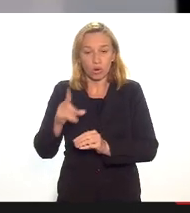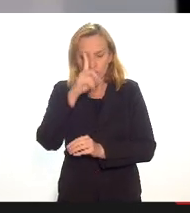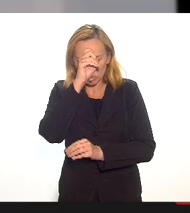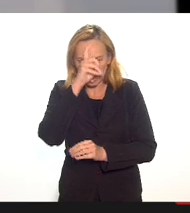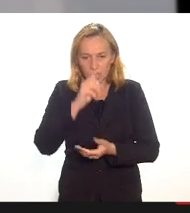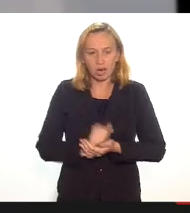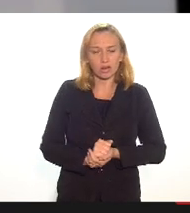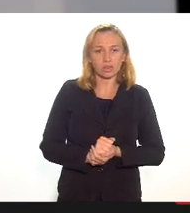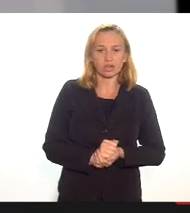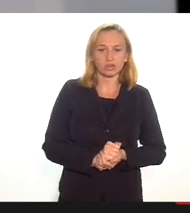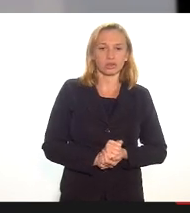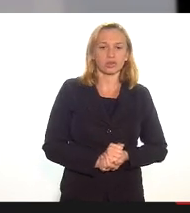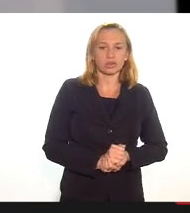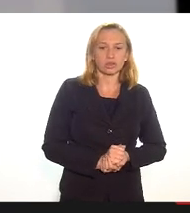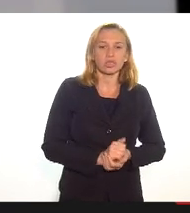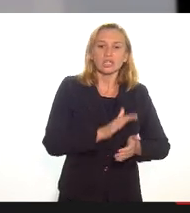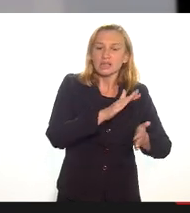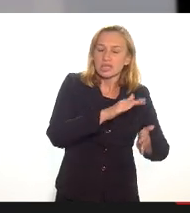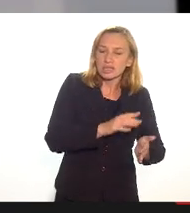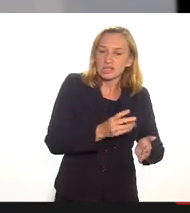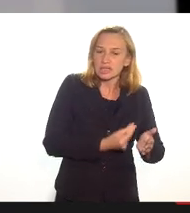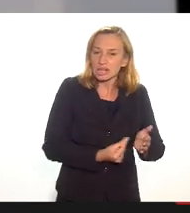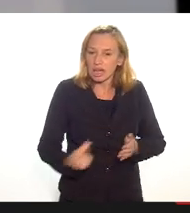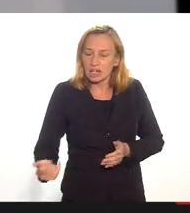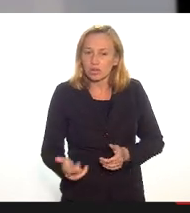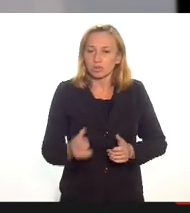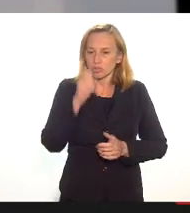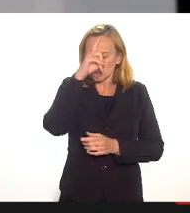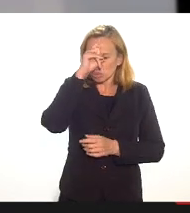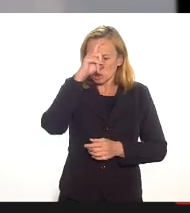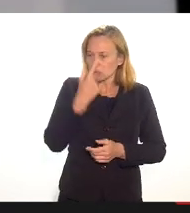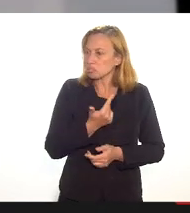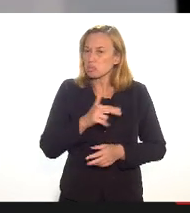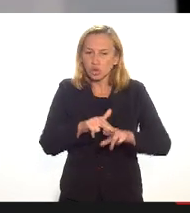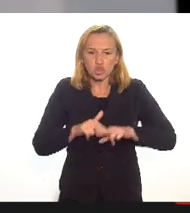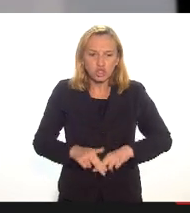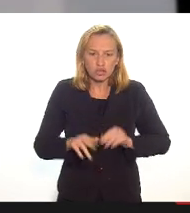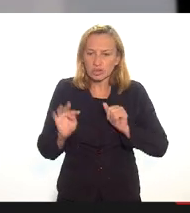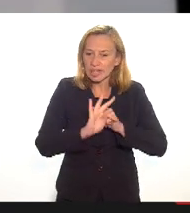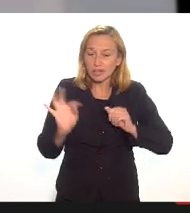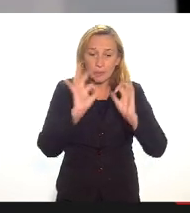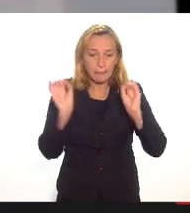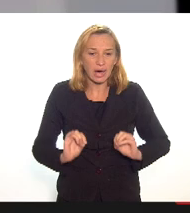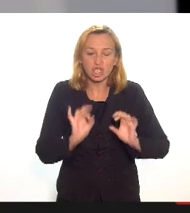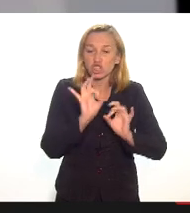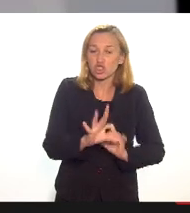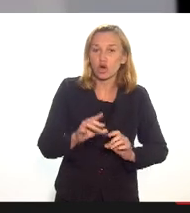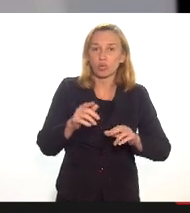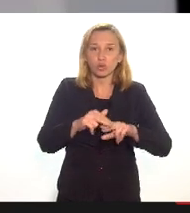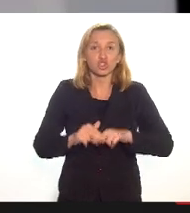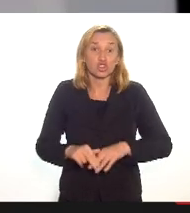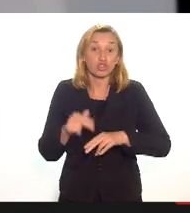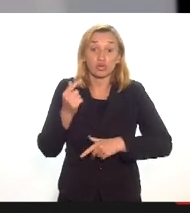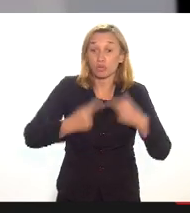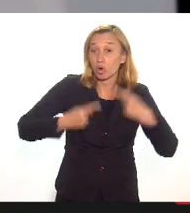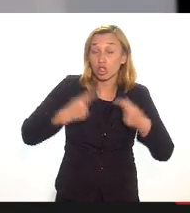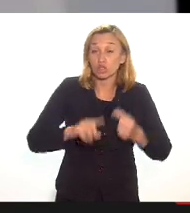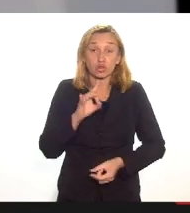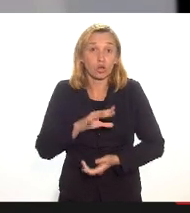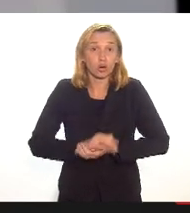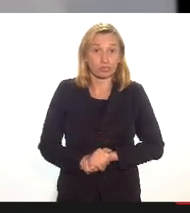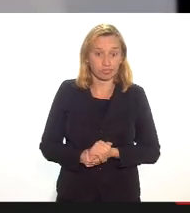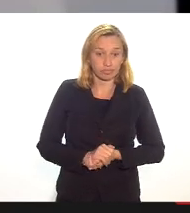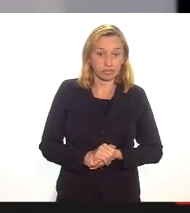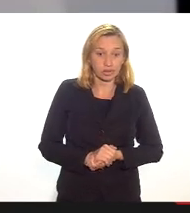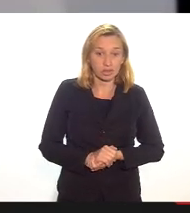Exoneraram o Júlio Noronha do Hospital de Bom Sucesso sem nenhuma razão técnica, apenas por uma punição política. Ele é do corpo clínico daquele hospital,